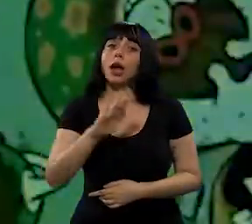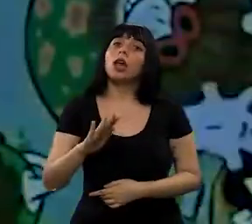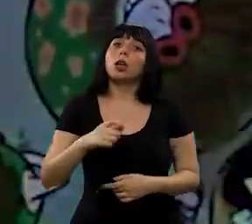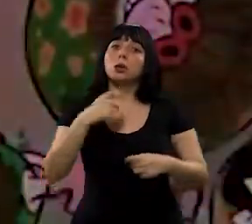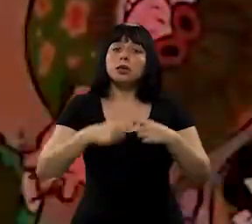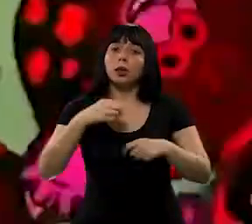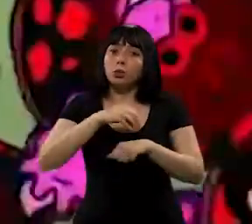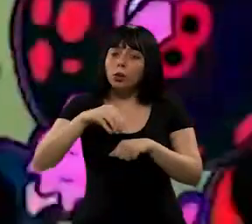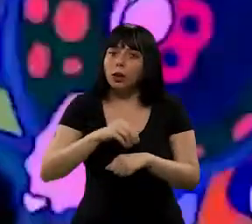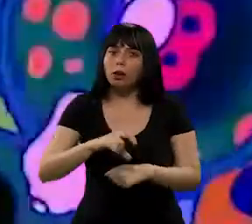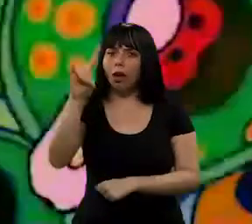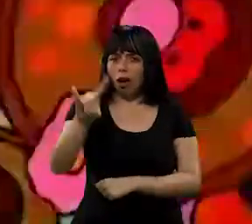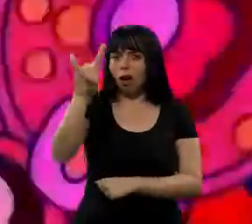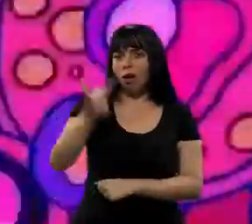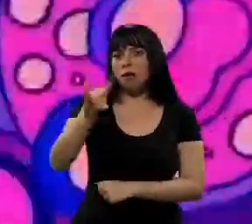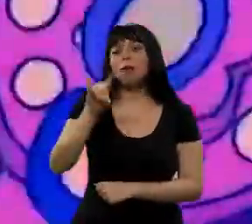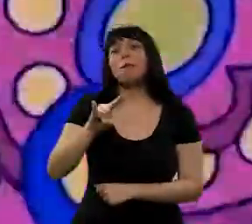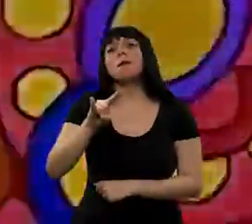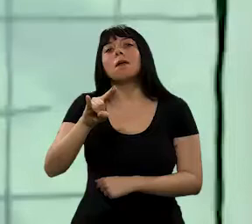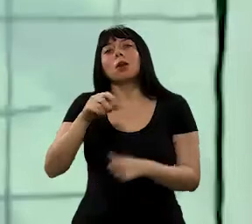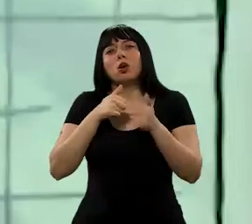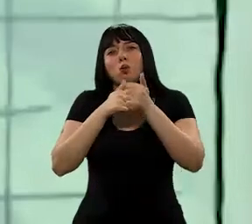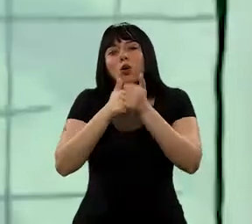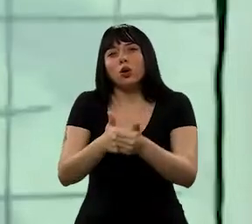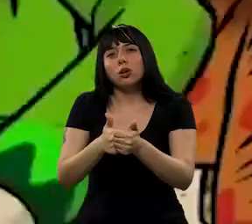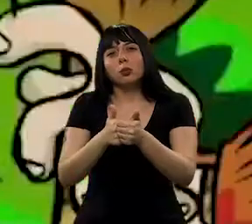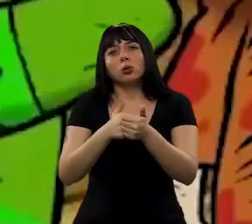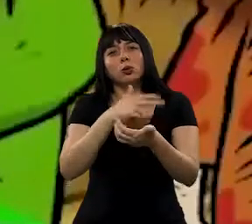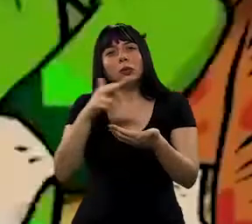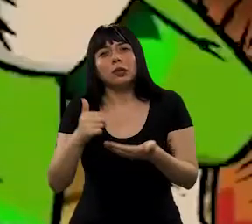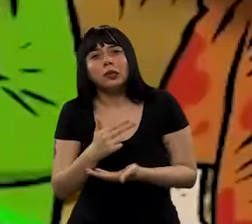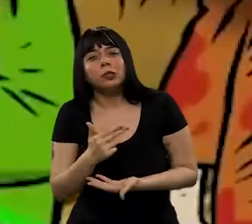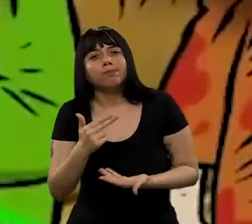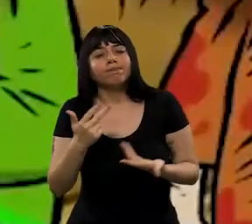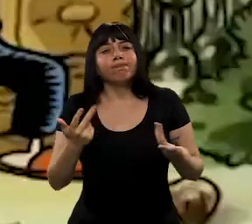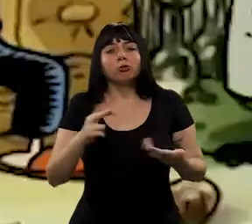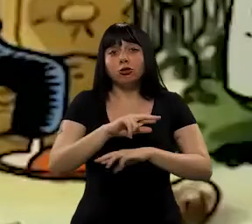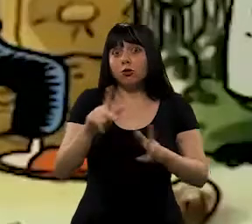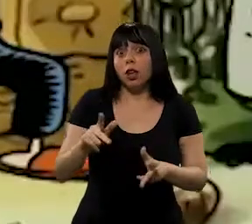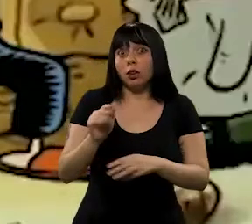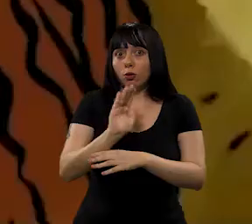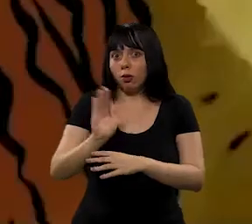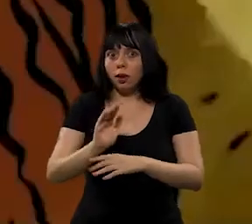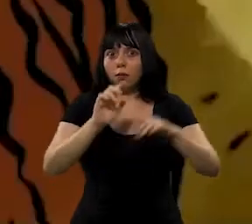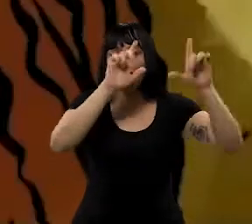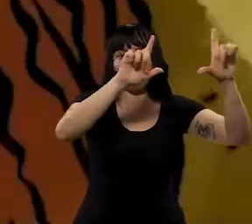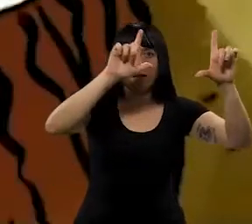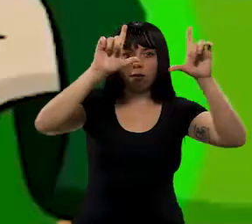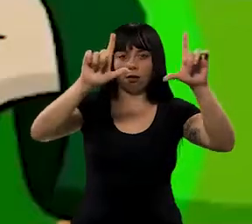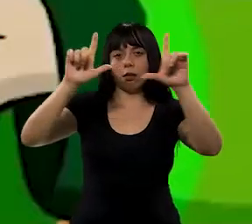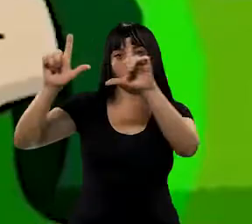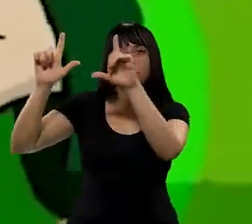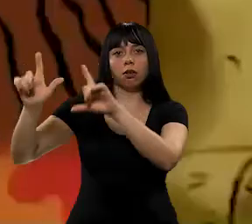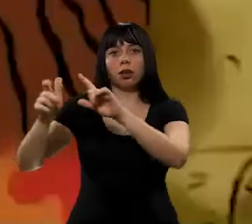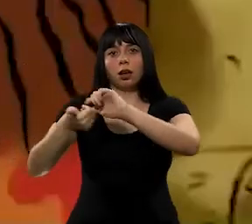Orégano e Rock'n'Roll, de 2006, busca essa aproximação com o estilo de traço incomum nos cinemas, trazendo os desenhos das tirinhas de Angeli